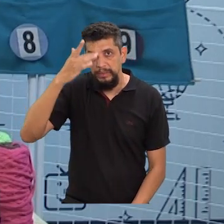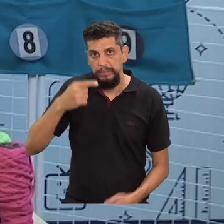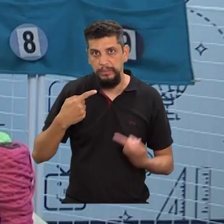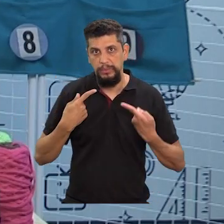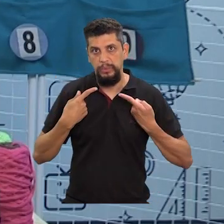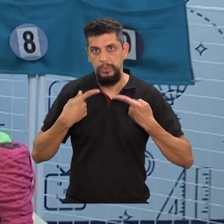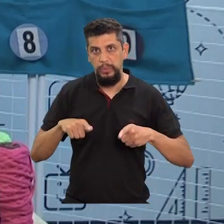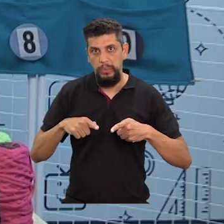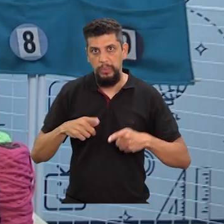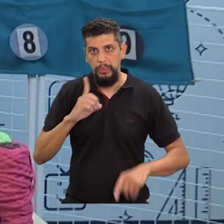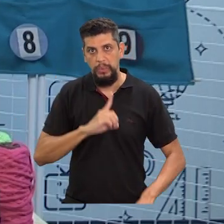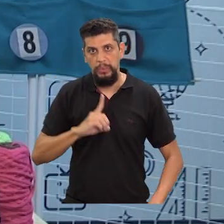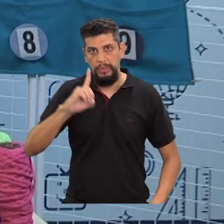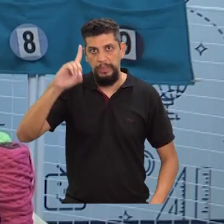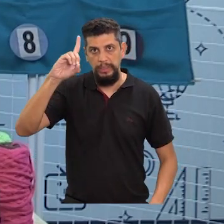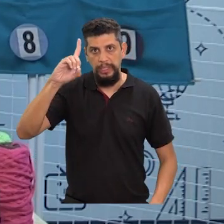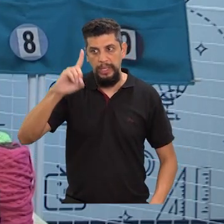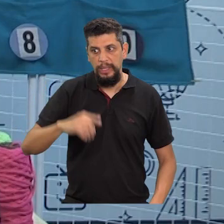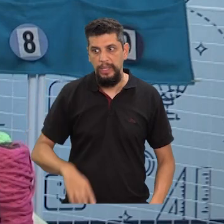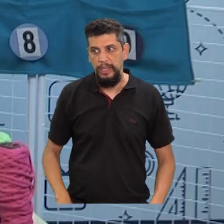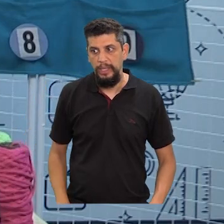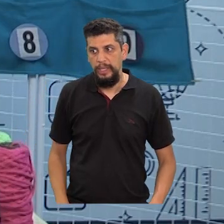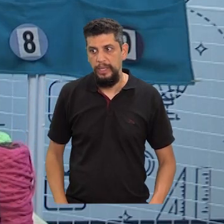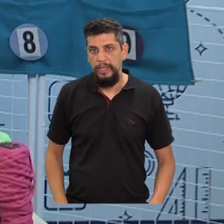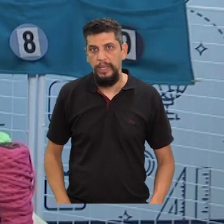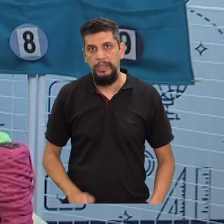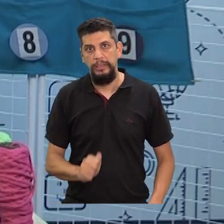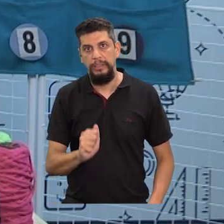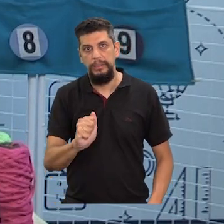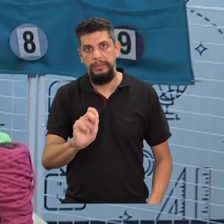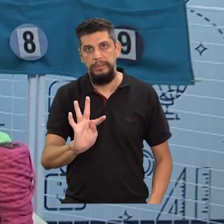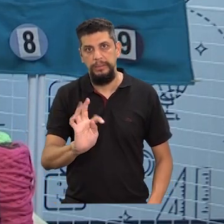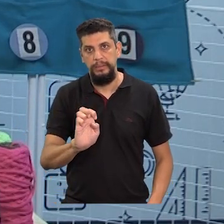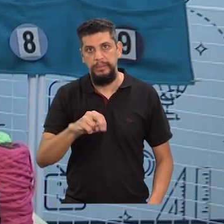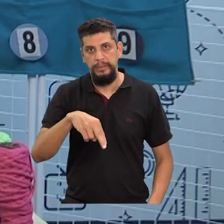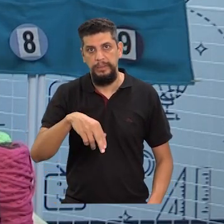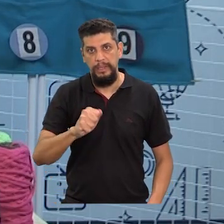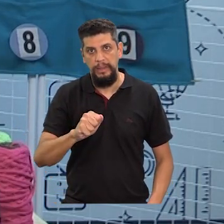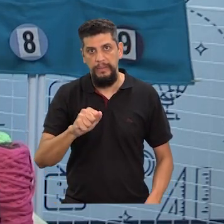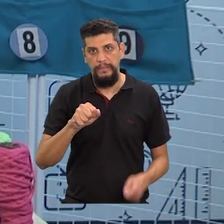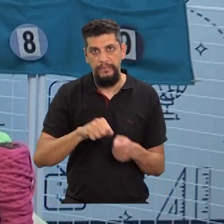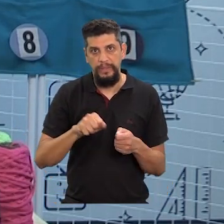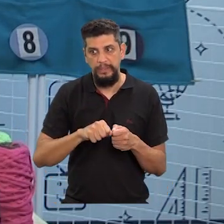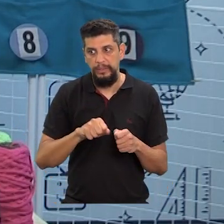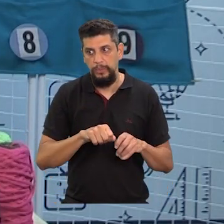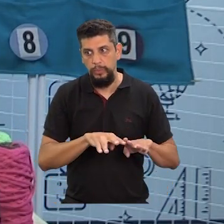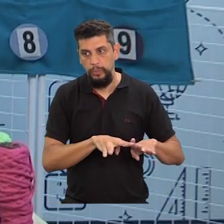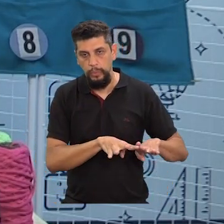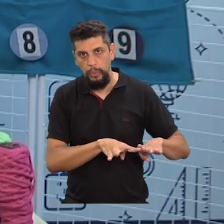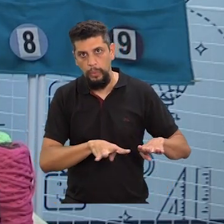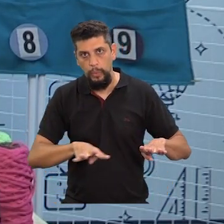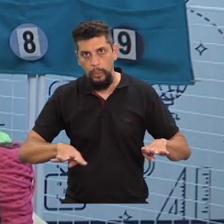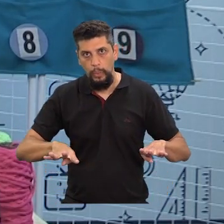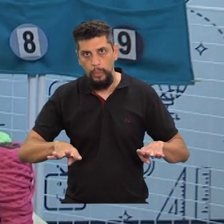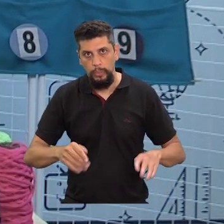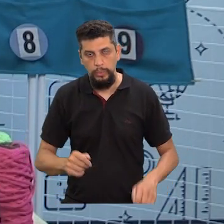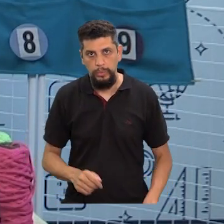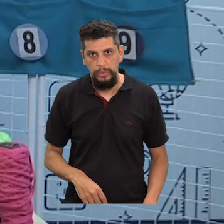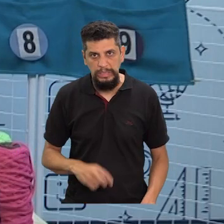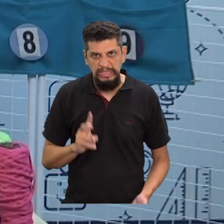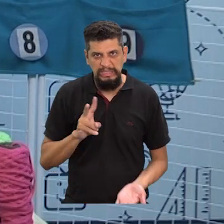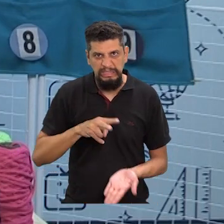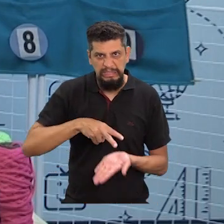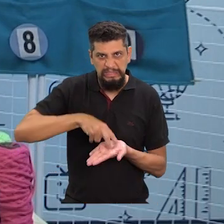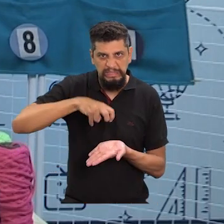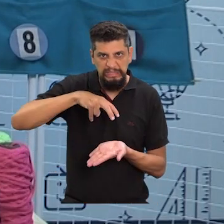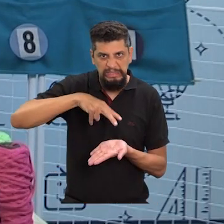eles desafiavam os deuses. E a nossa Atena, ela fazia uma tapeçaria com os